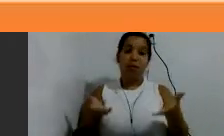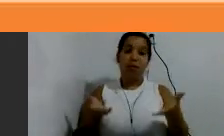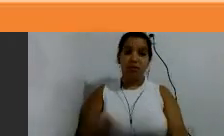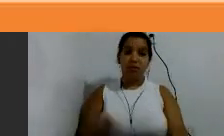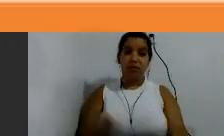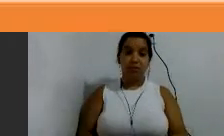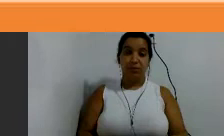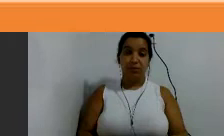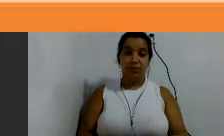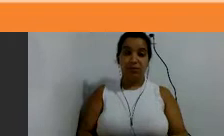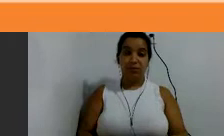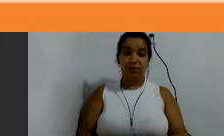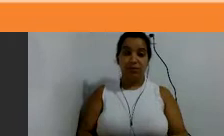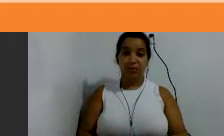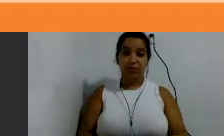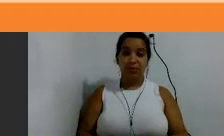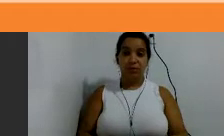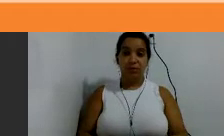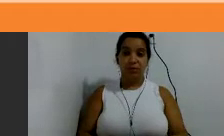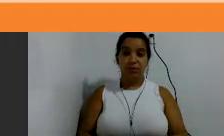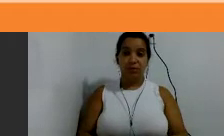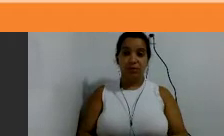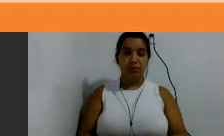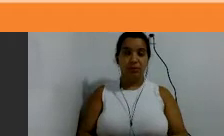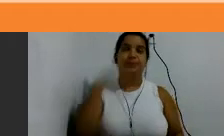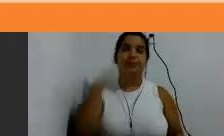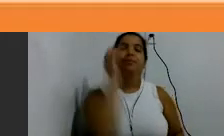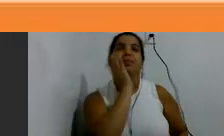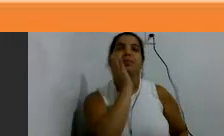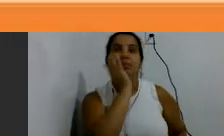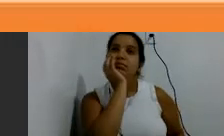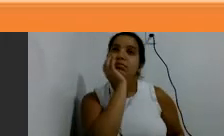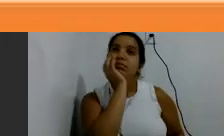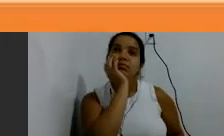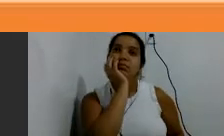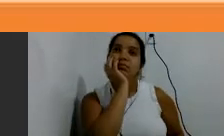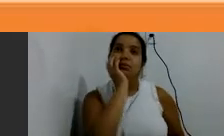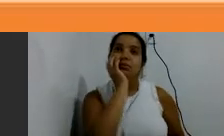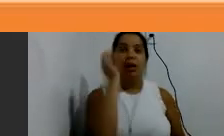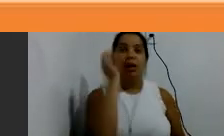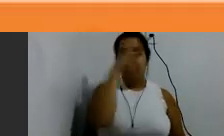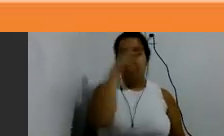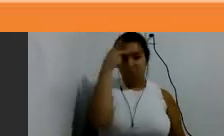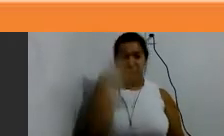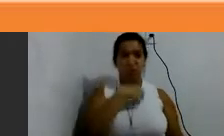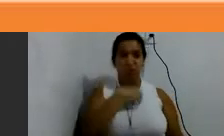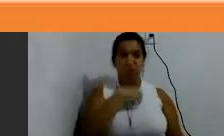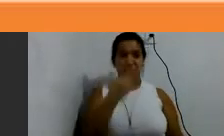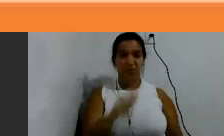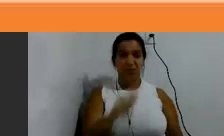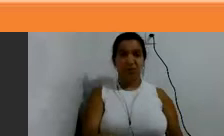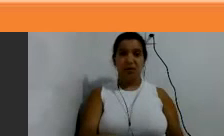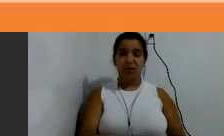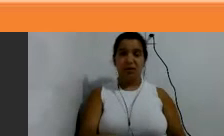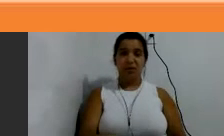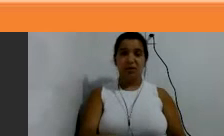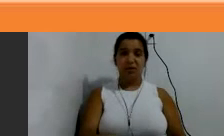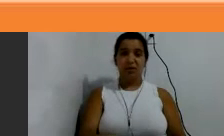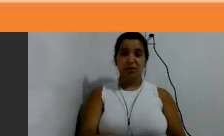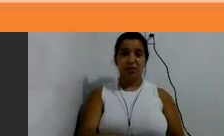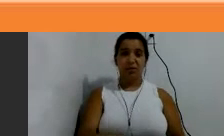Se eu pensei assim, e se uma pessoa, tipo, sei lá, atuou assintomática, não sei, dá só uma febre e depois